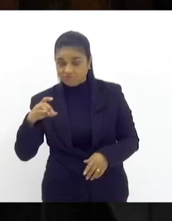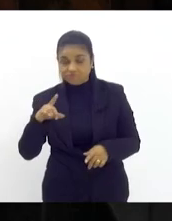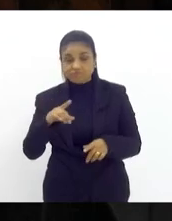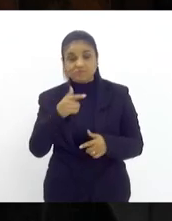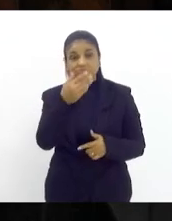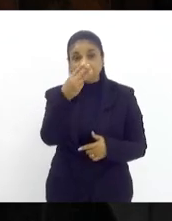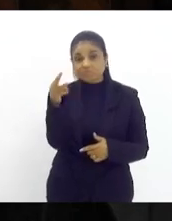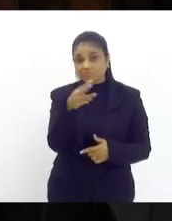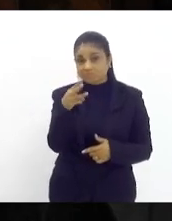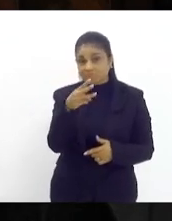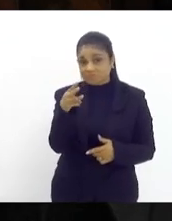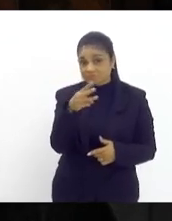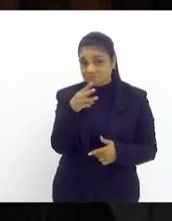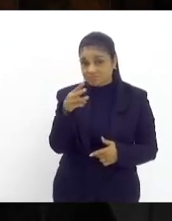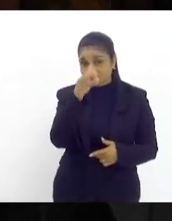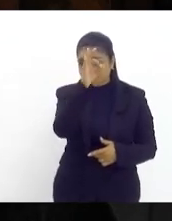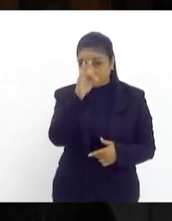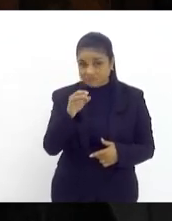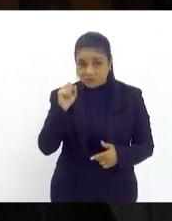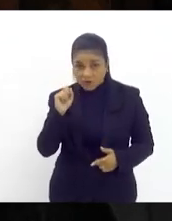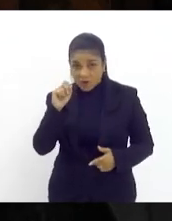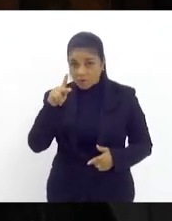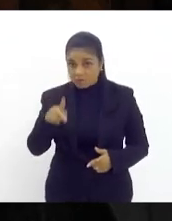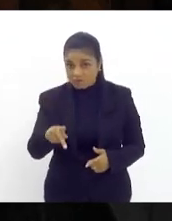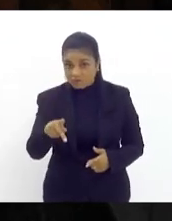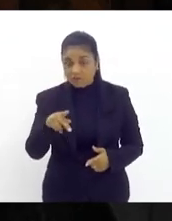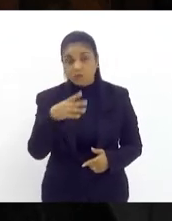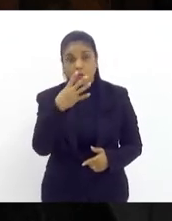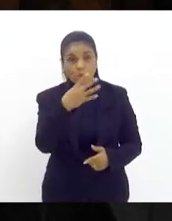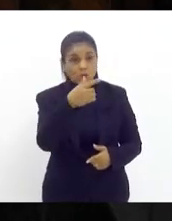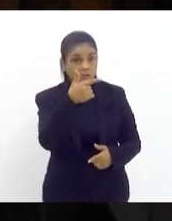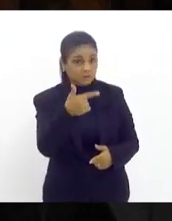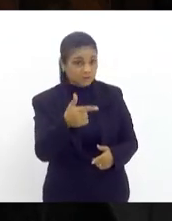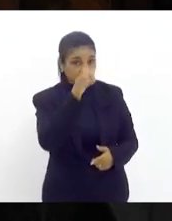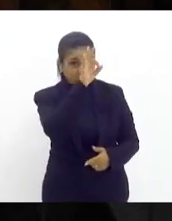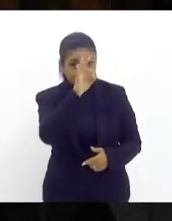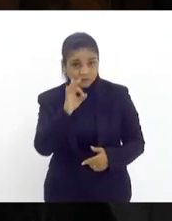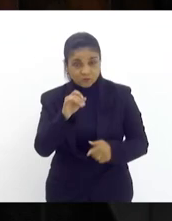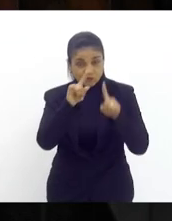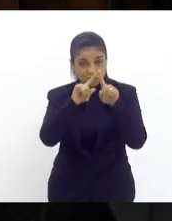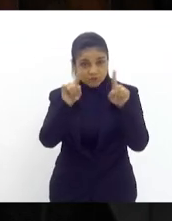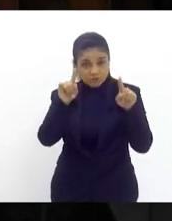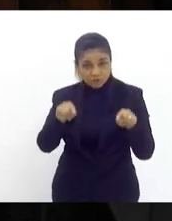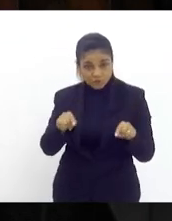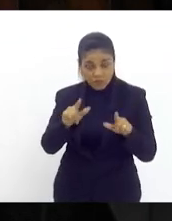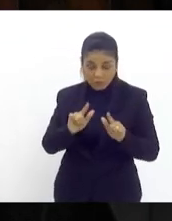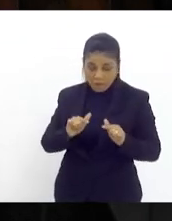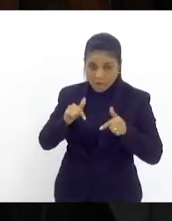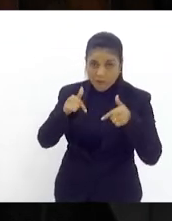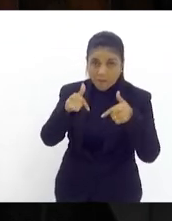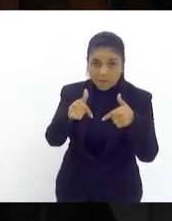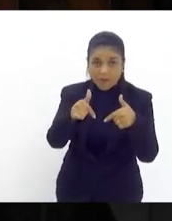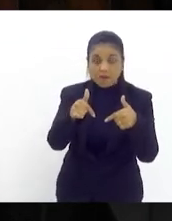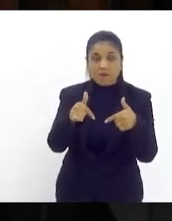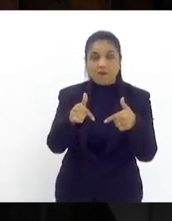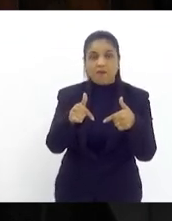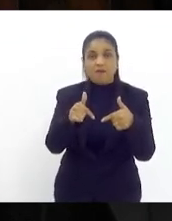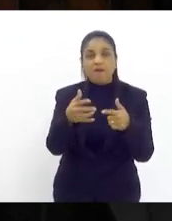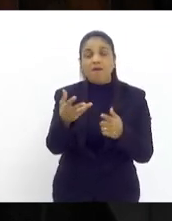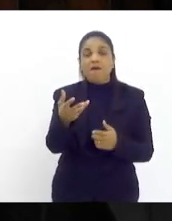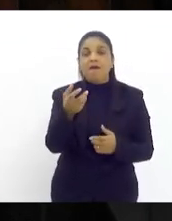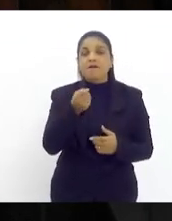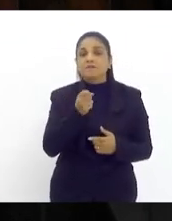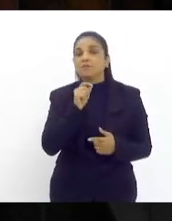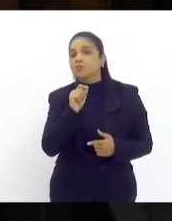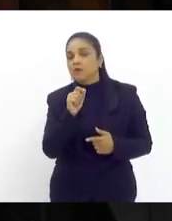dos aposentados e 42% dos funcionários ativos recebem